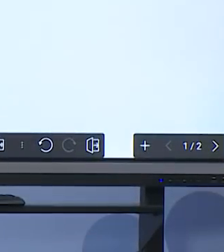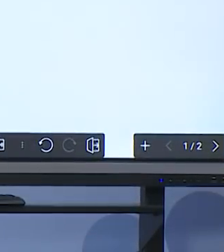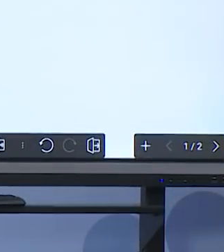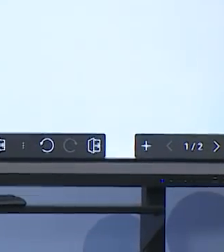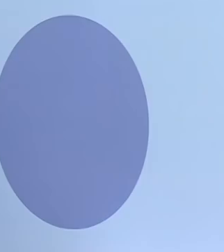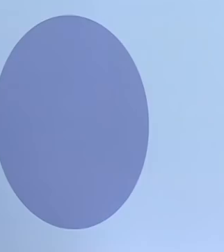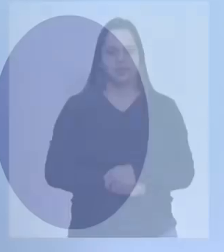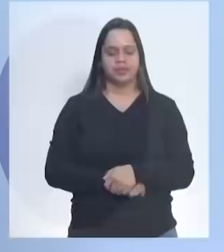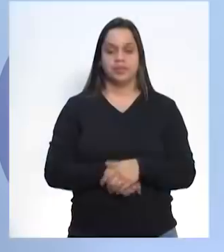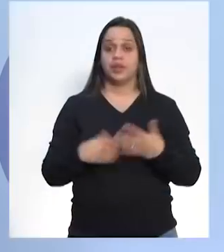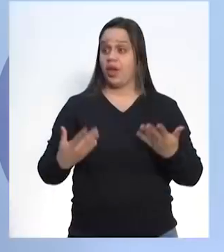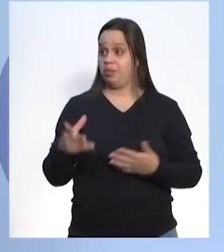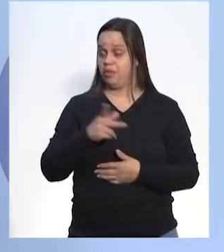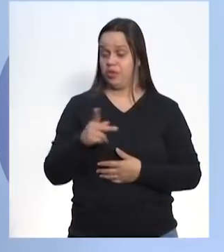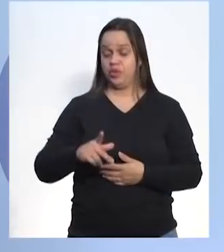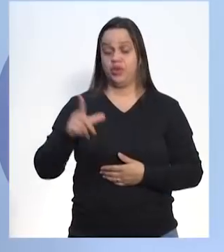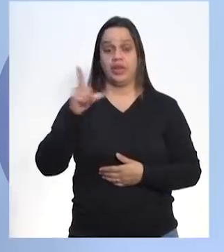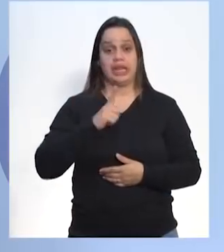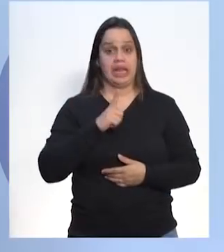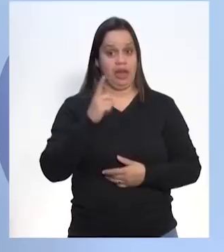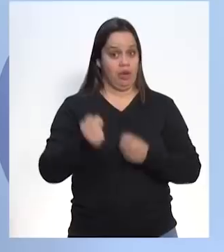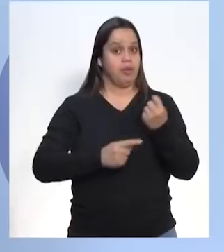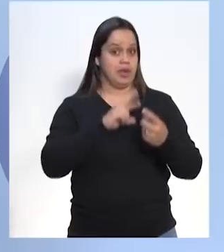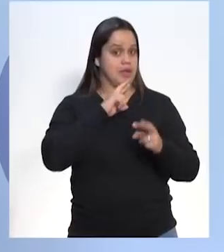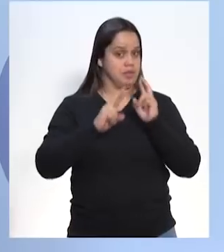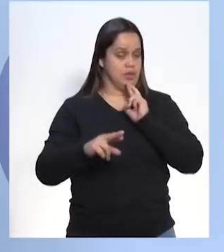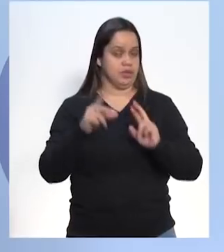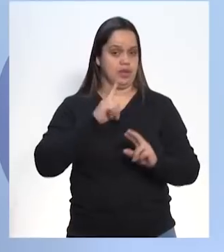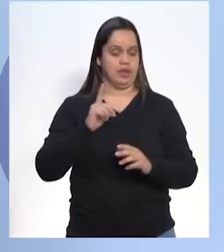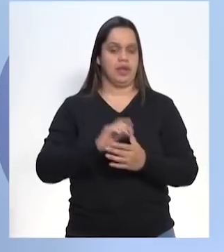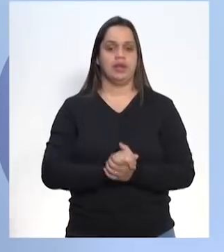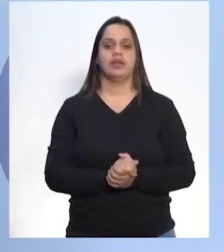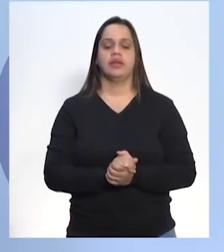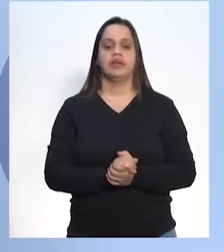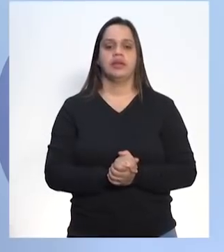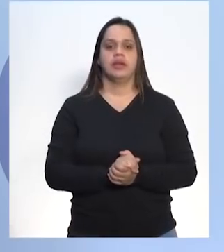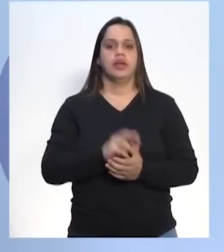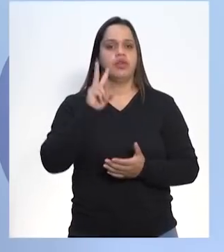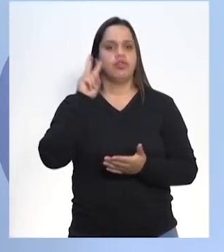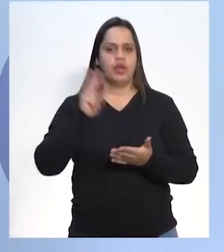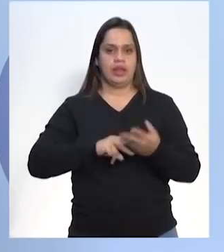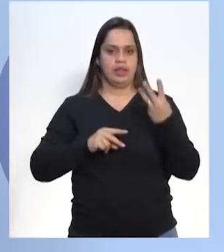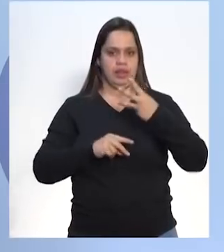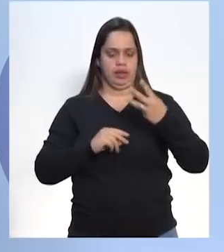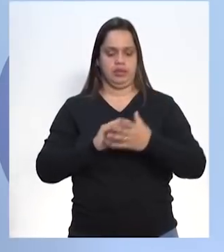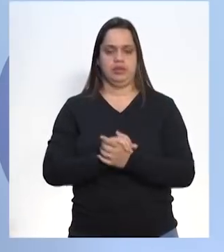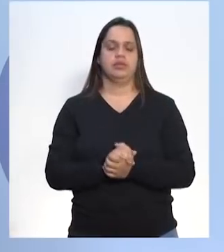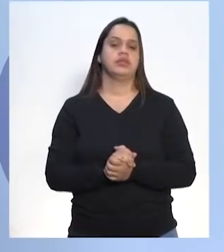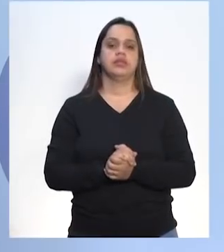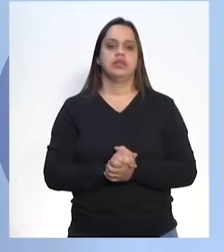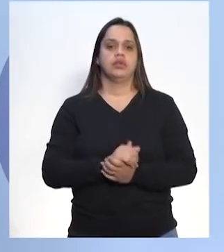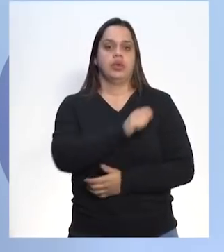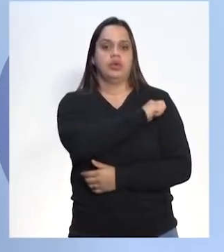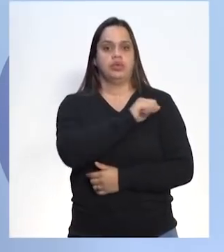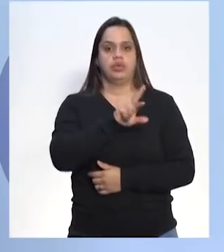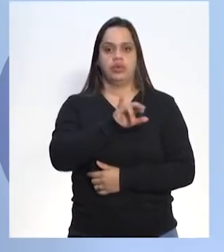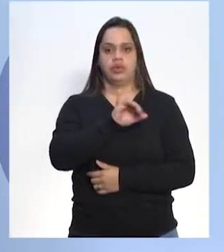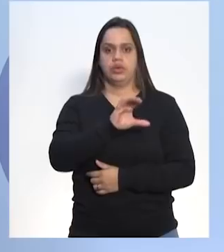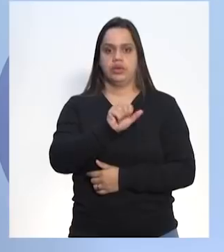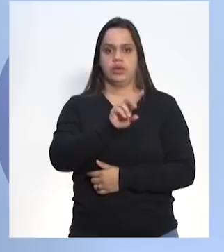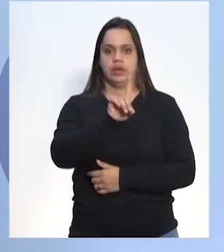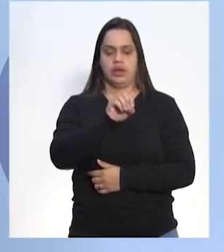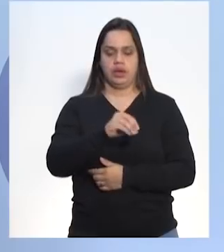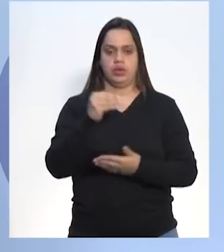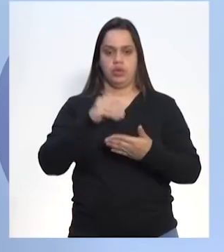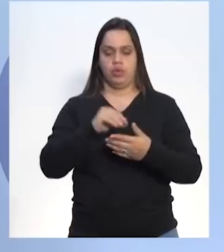Ó, Jonas, nós temos algumas respostas, tá? Vou ler pelo menos 3. O Ricardo, ele colocou